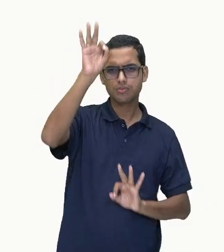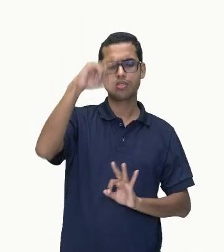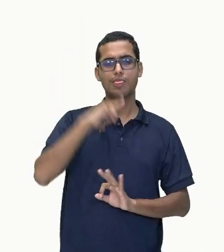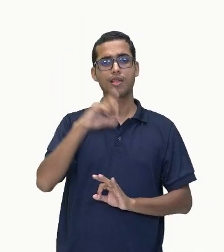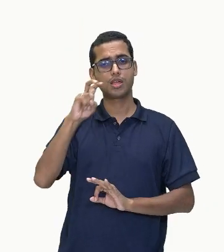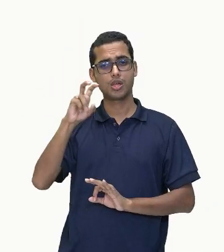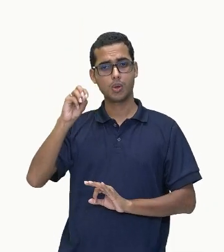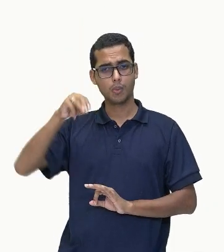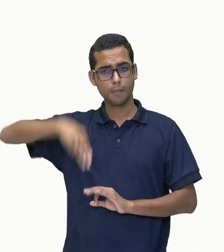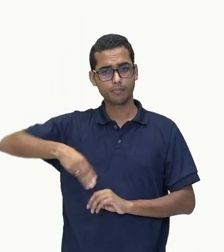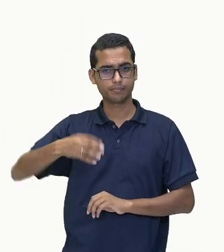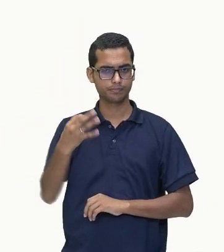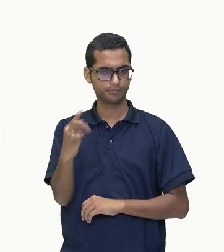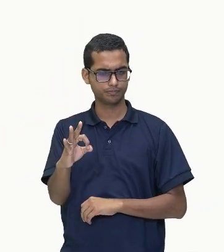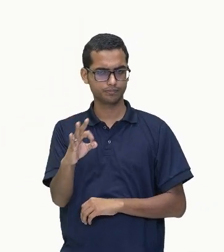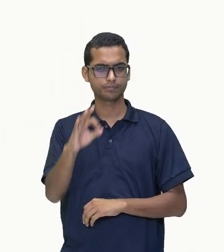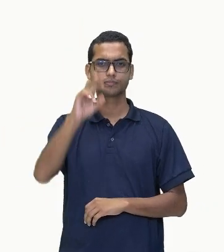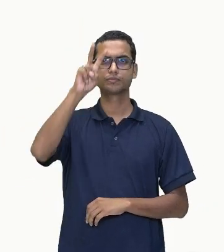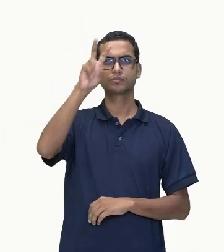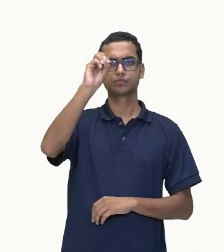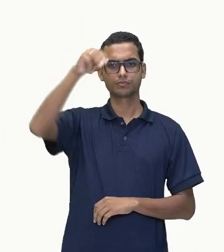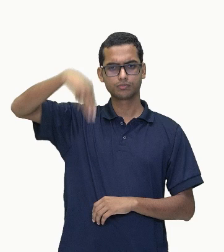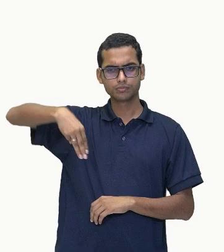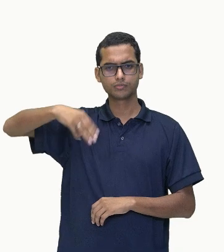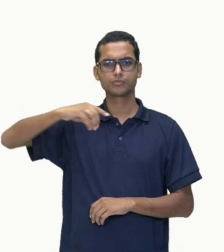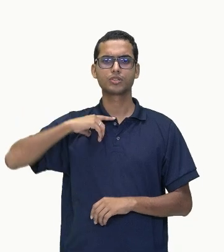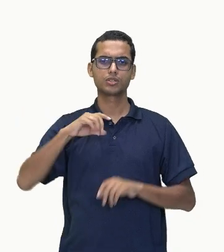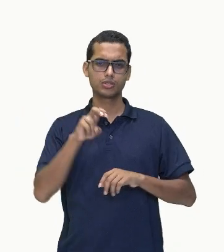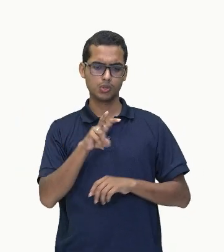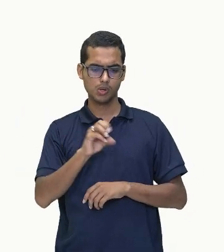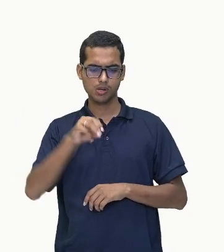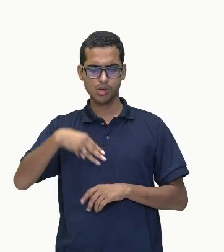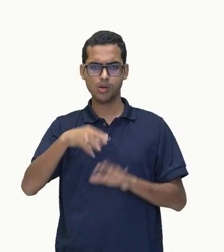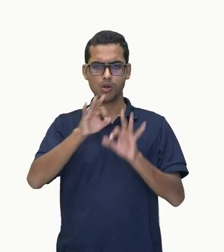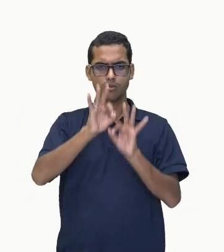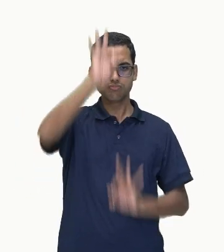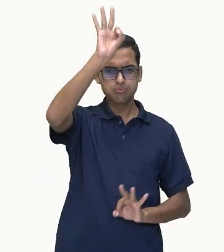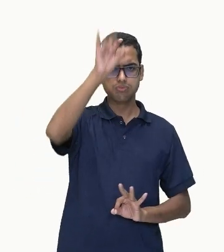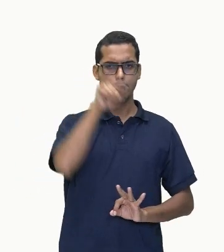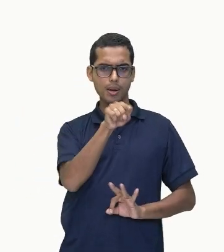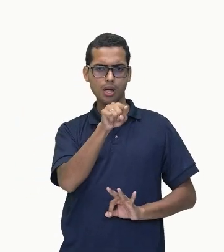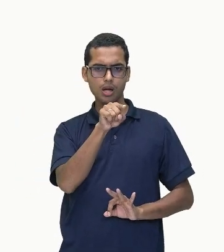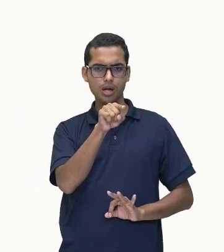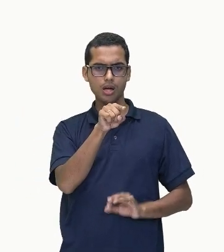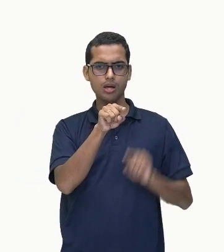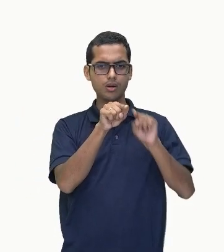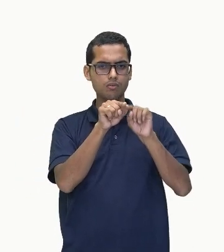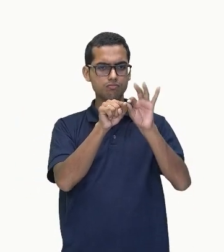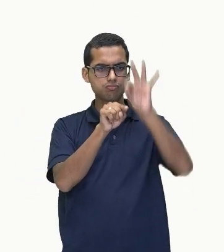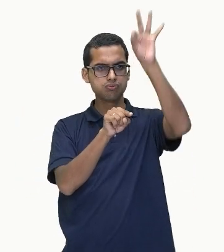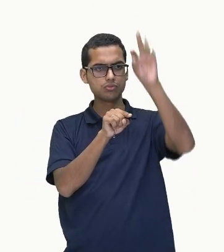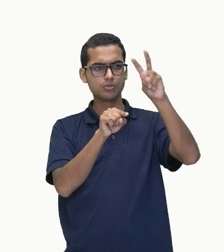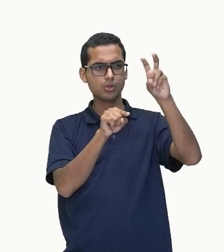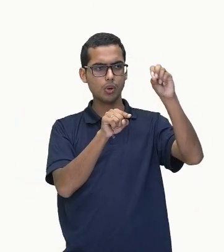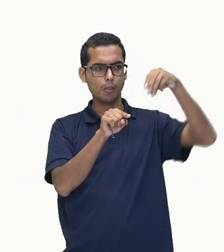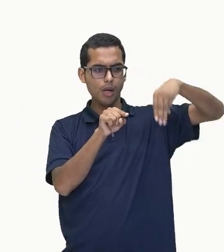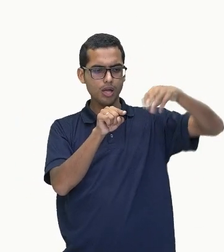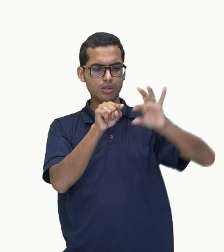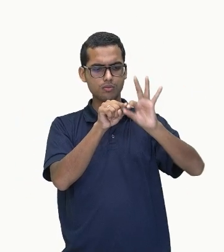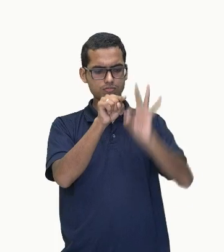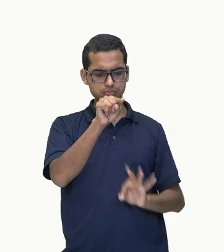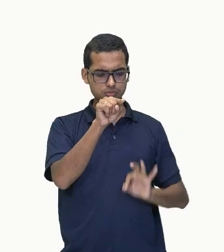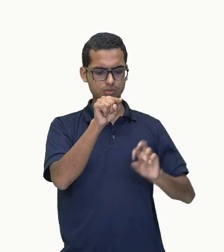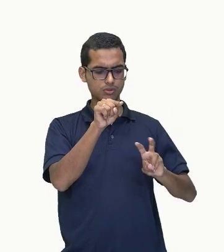metros, beleza? Tranquilo até aí, está dentro do que nós já estudamos. Aí ele continua.